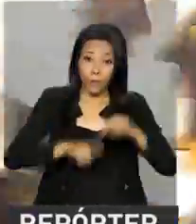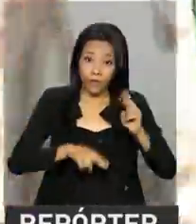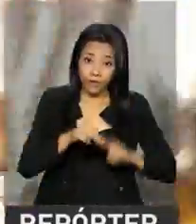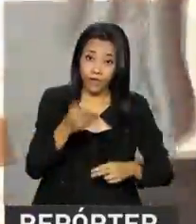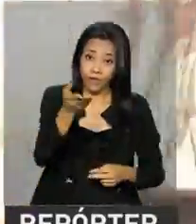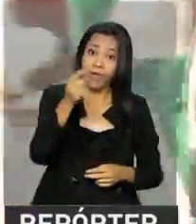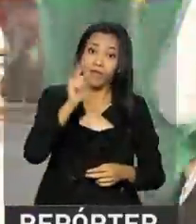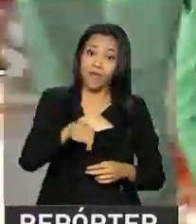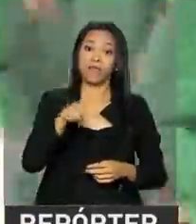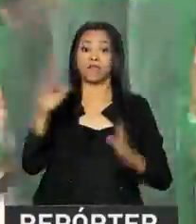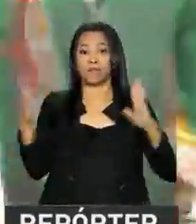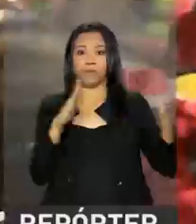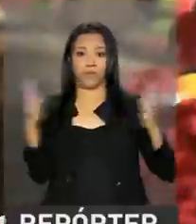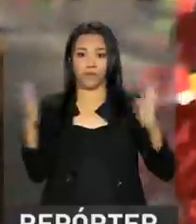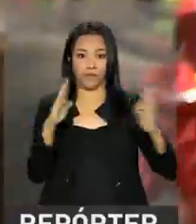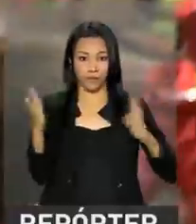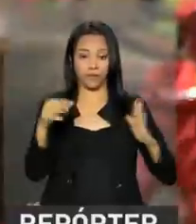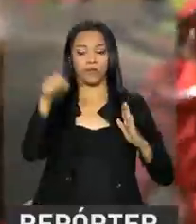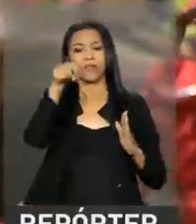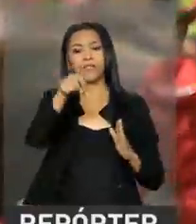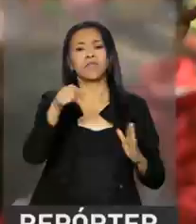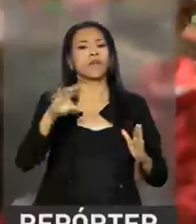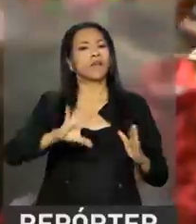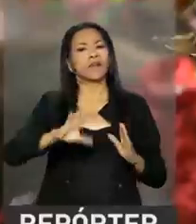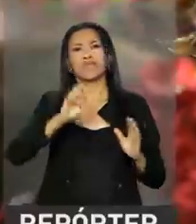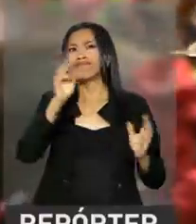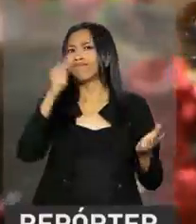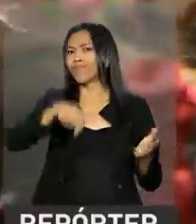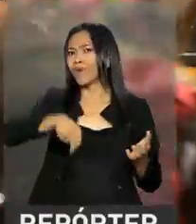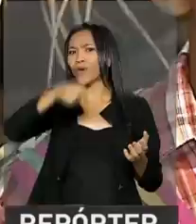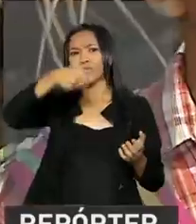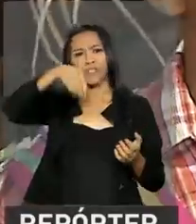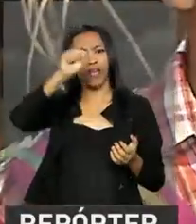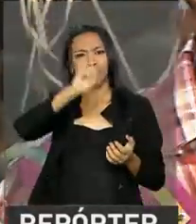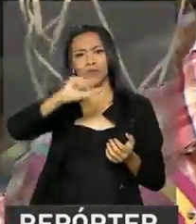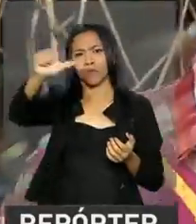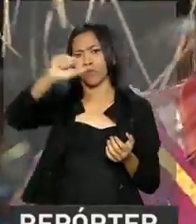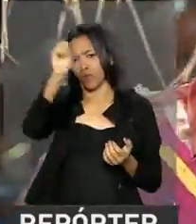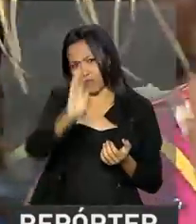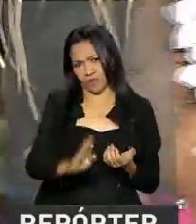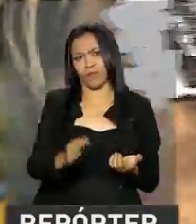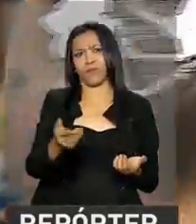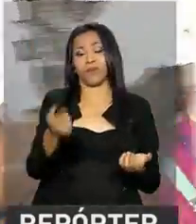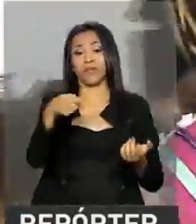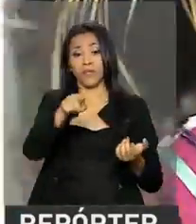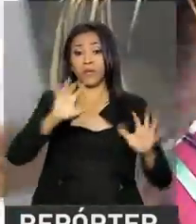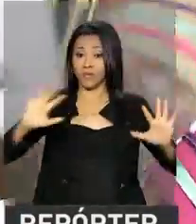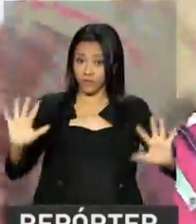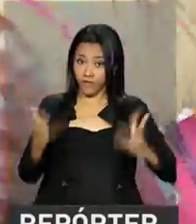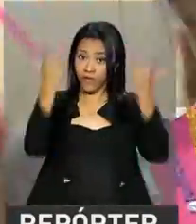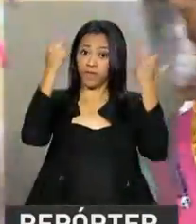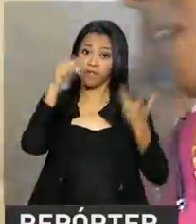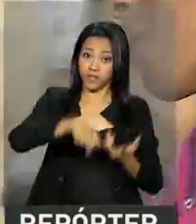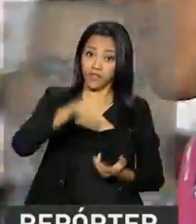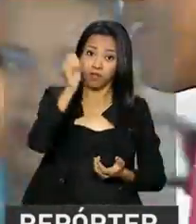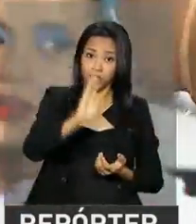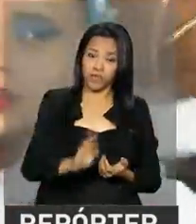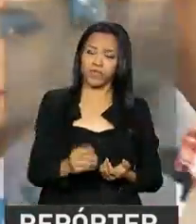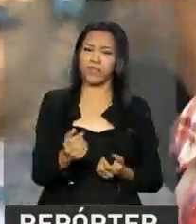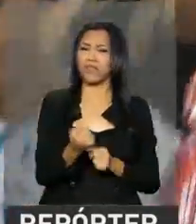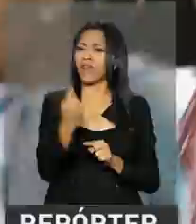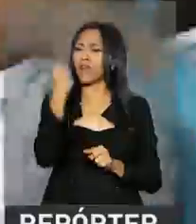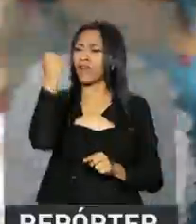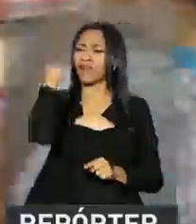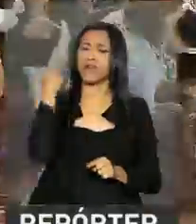e é nesta época que esse tipo de evento ocorre de norte a sul do país os festejos celebrados no Brasil desde pelo menos